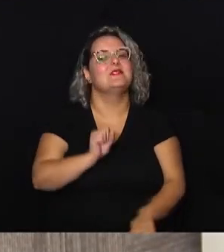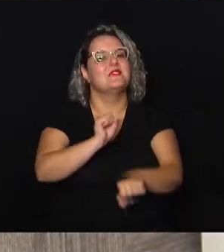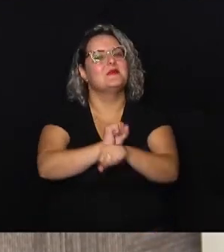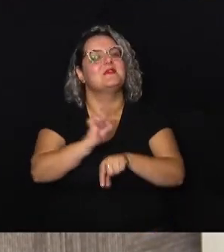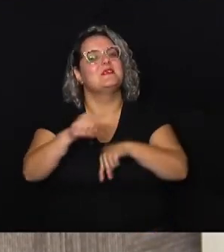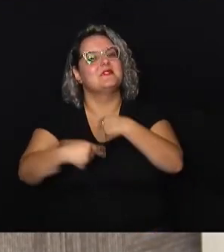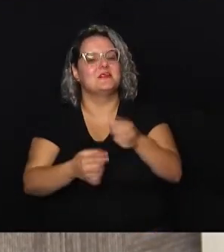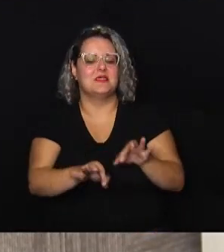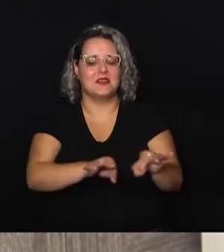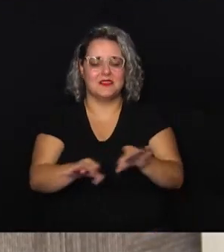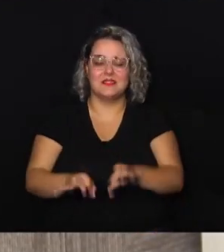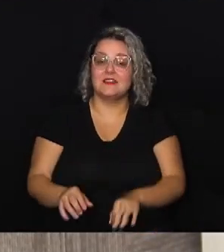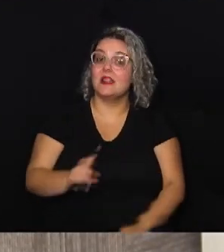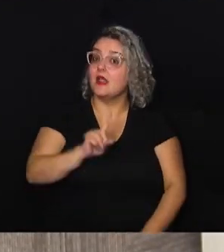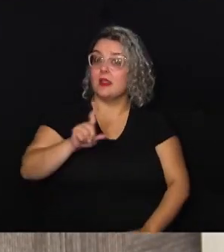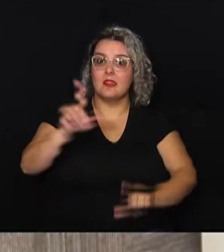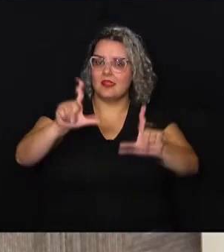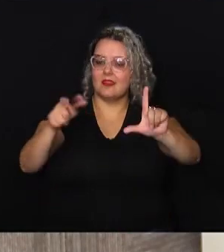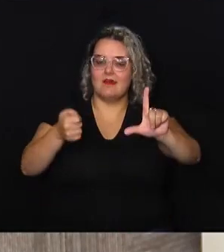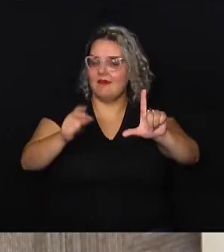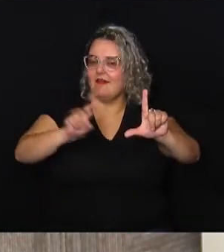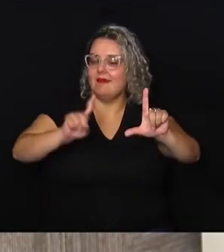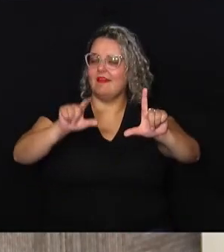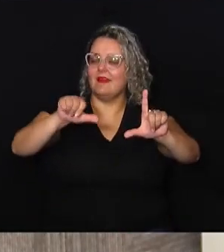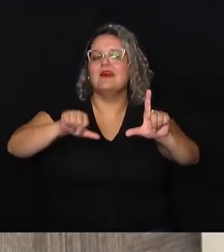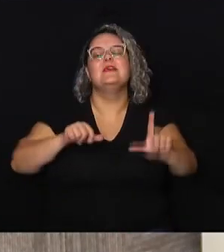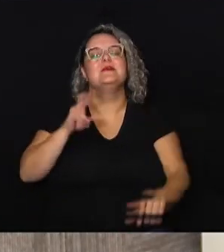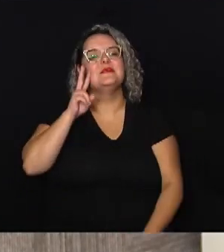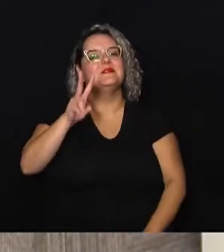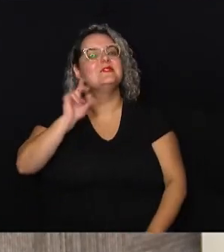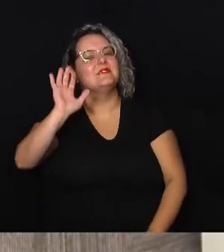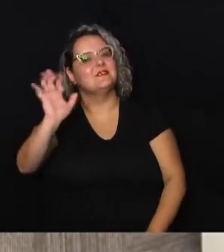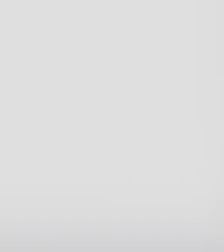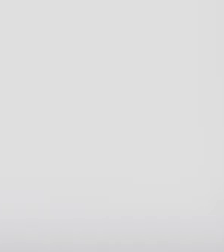nossa programação. Nada de mudar de canal, hein? A gente se vê. Tchau!